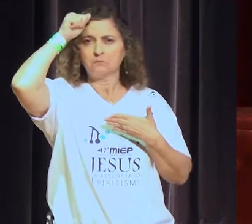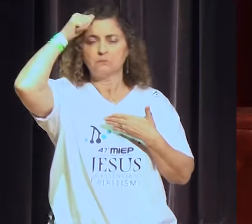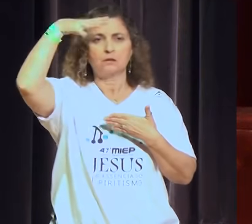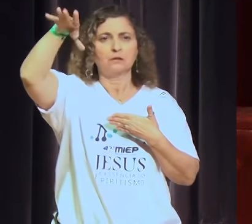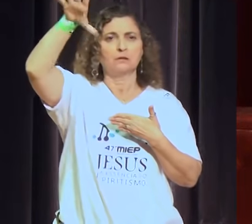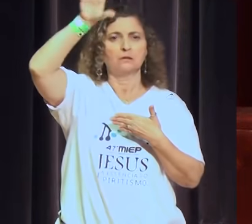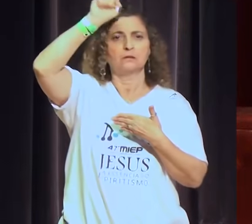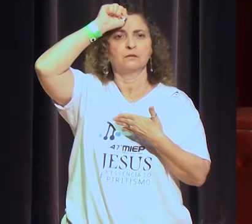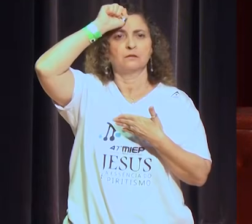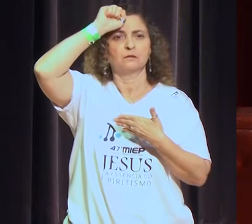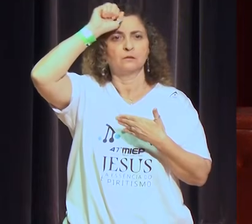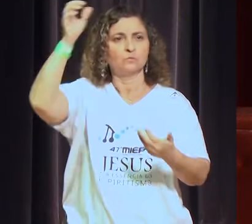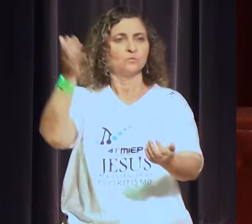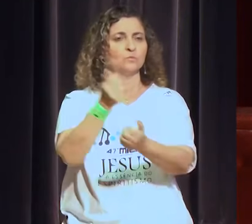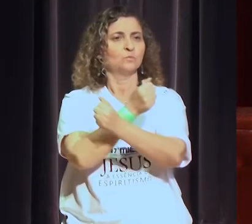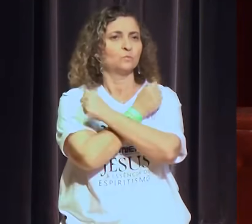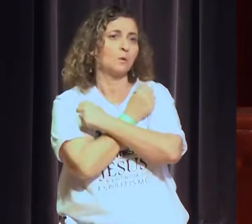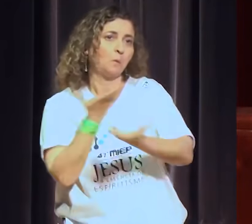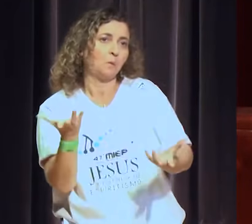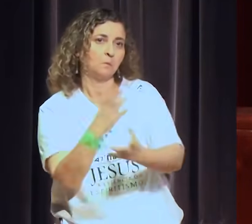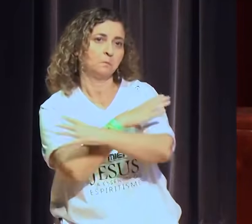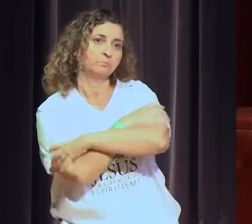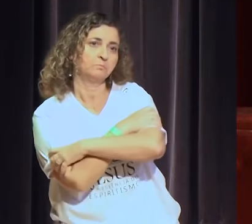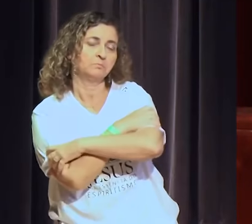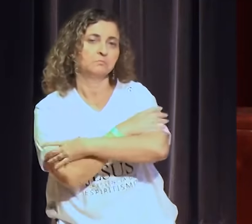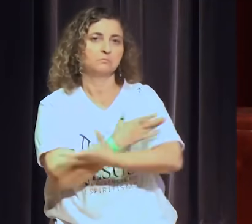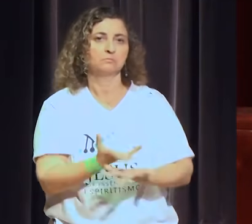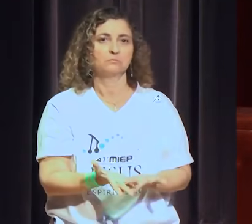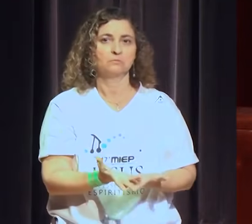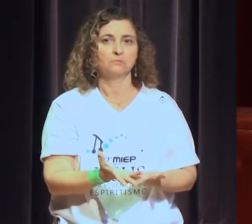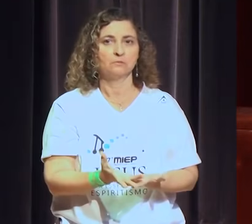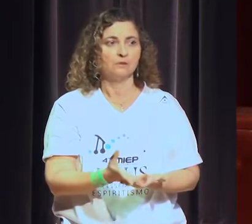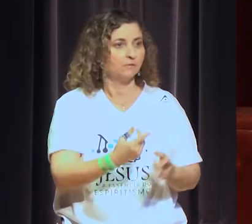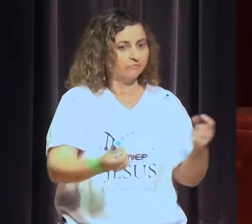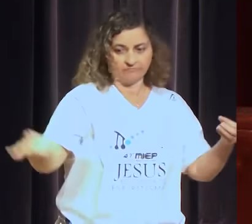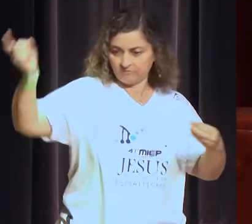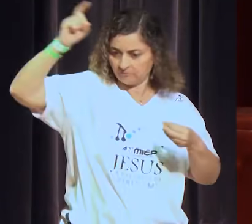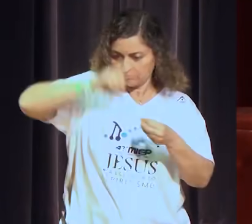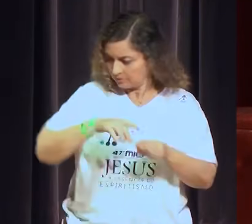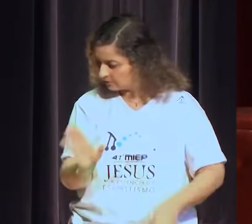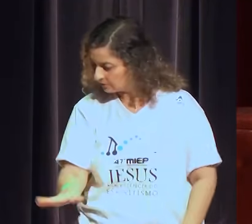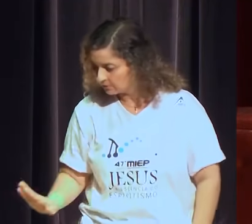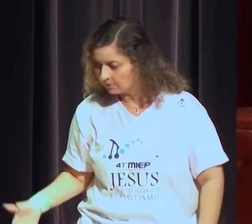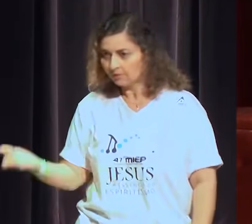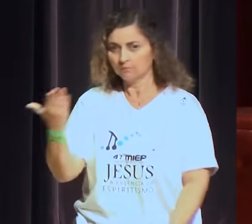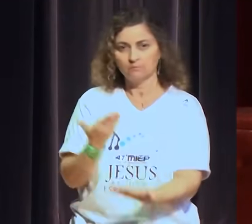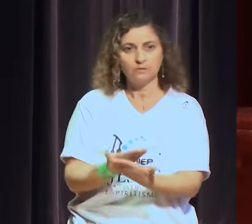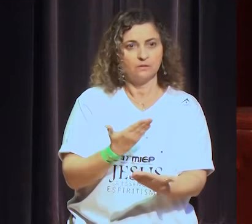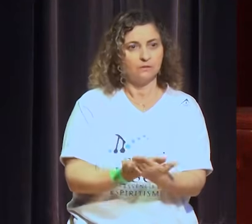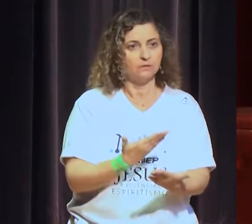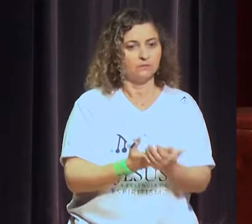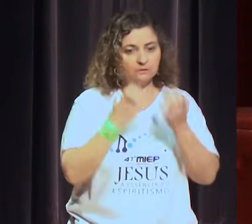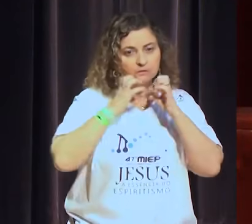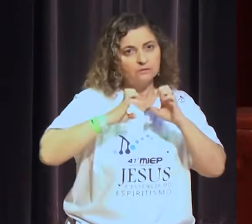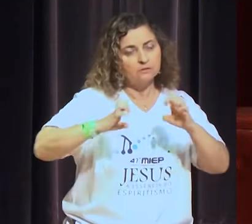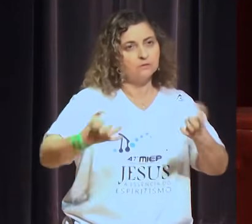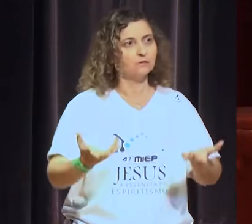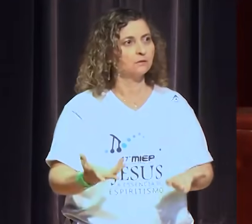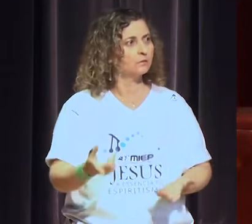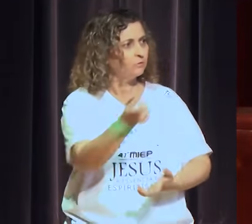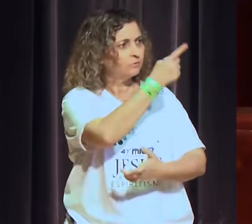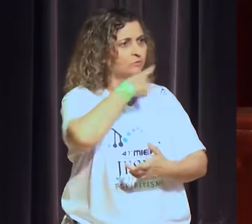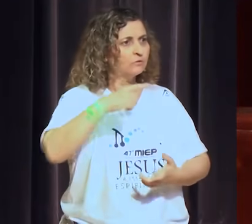o que a gente faz? Volta para a evangelização da infância. Estou começando uma campanha, eu, Rossandro, Zé Otávio.